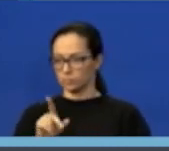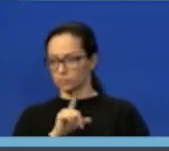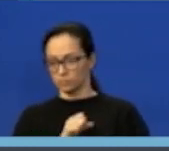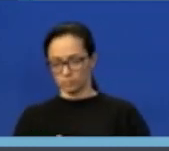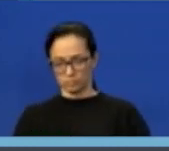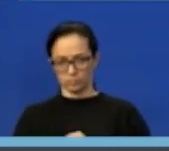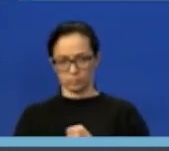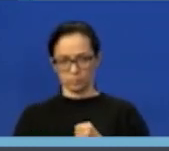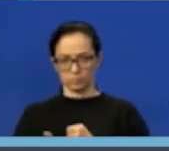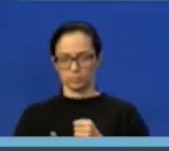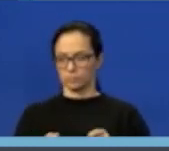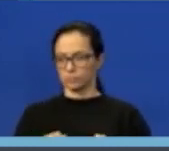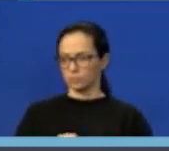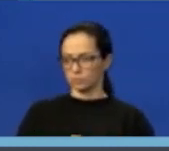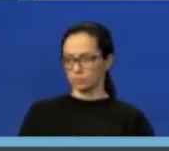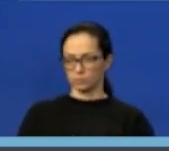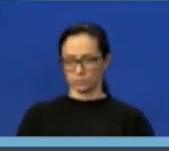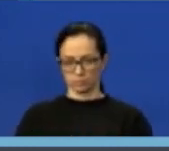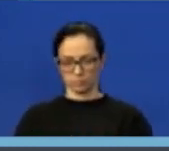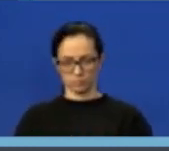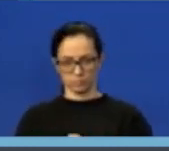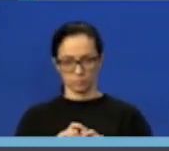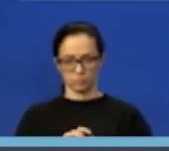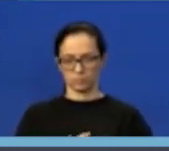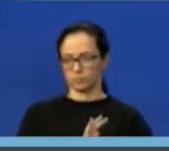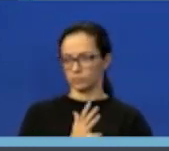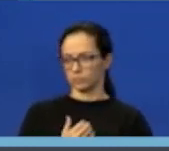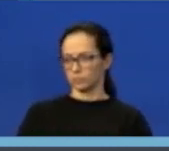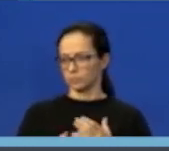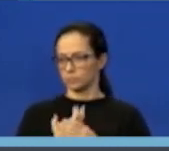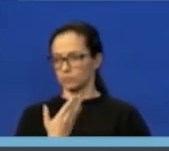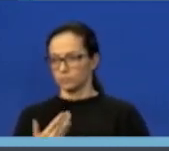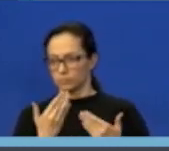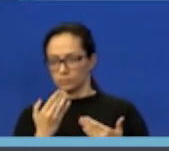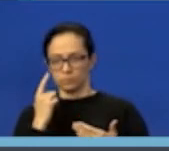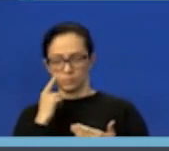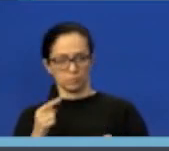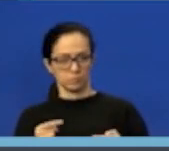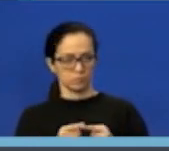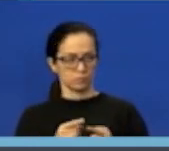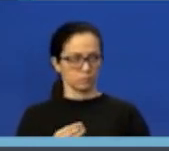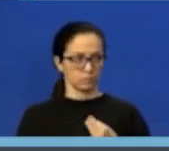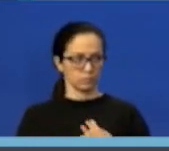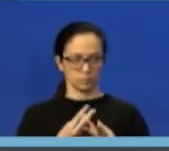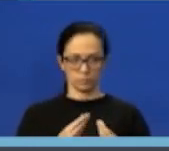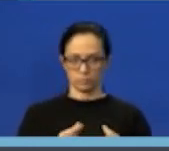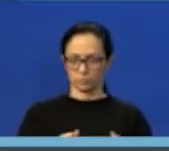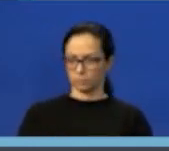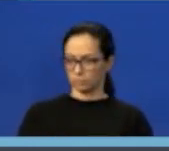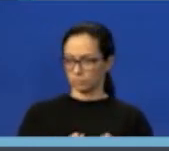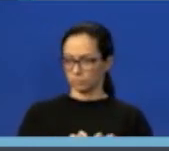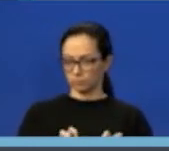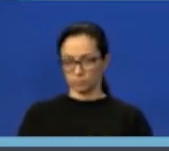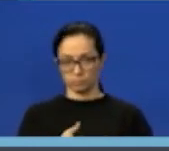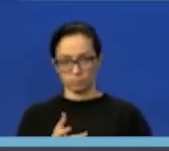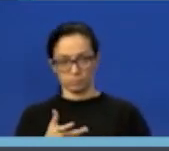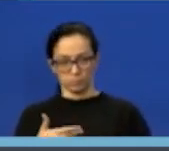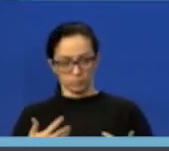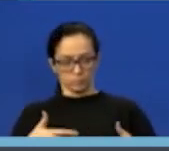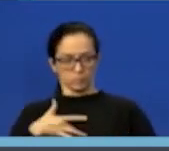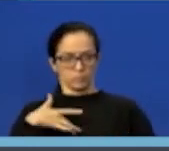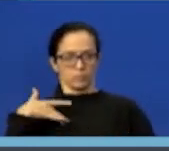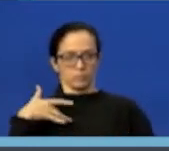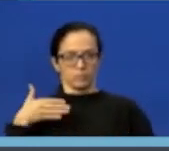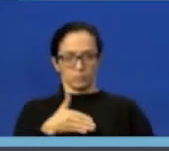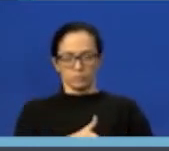baixo, também chamada de cistite, em que a gente tem alguns sintomas relacionados, como a disúria, a urgência miccional, que é aquela vontade